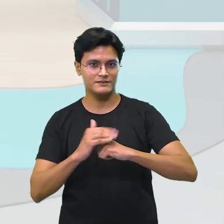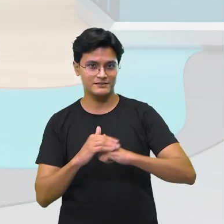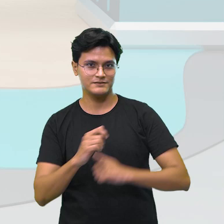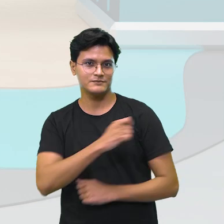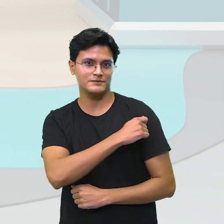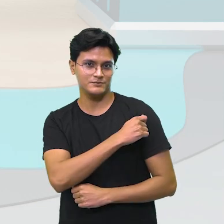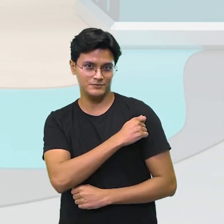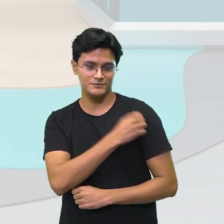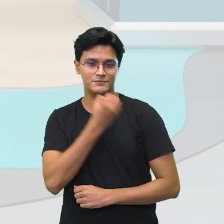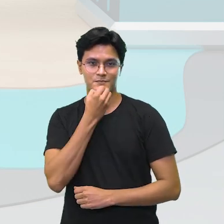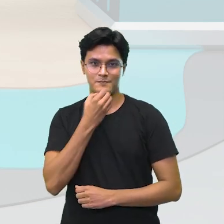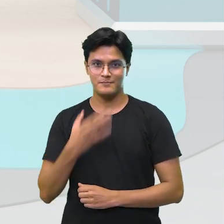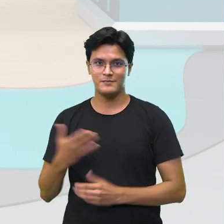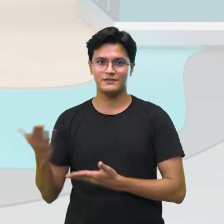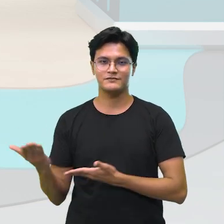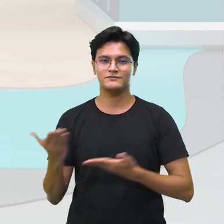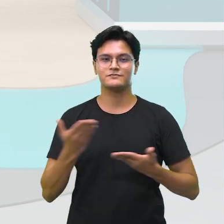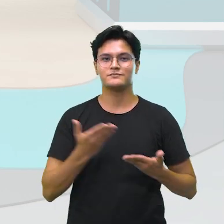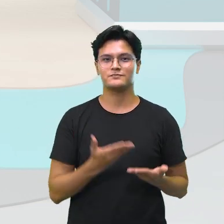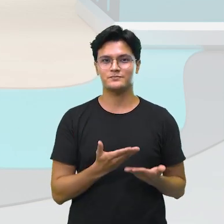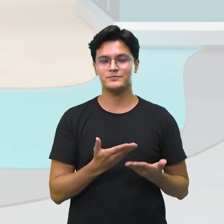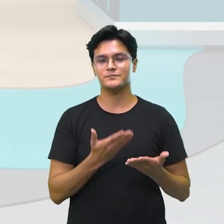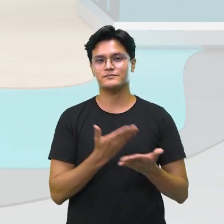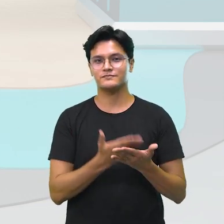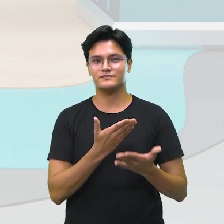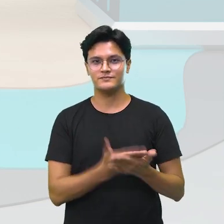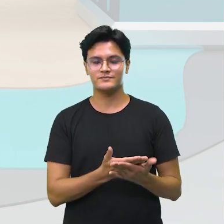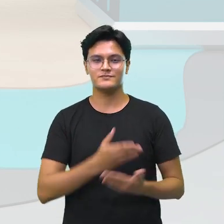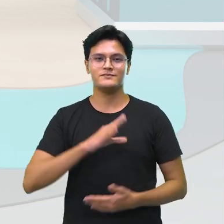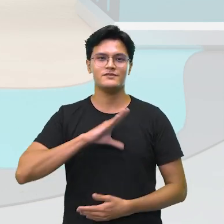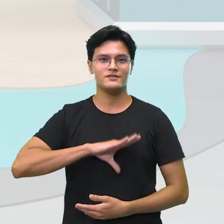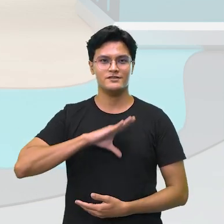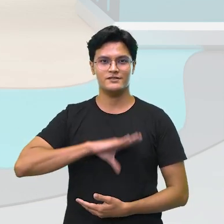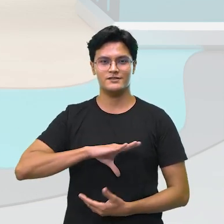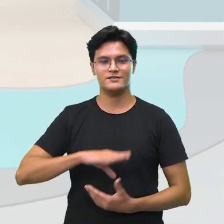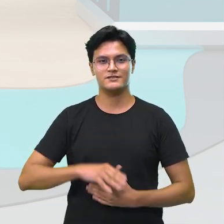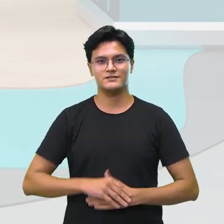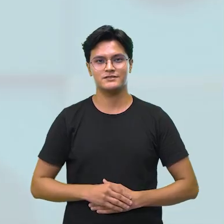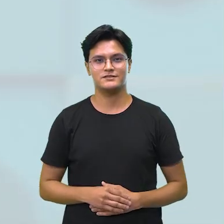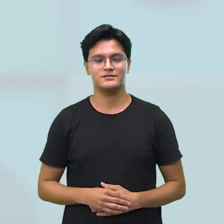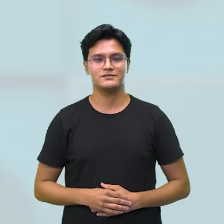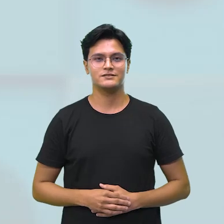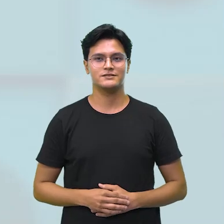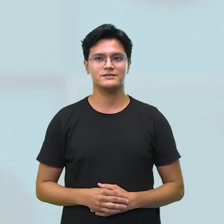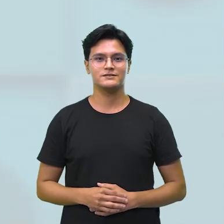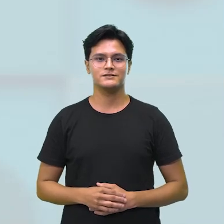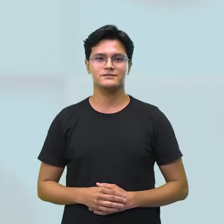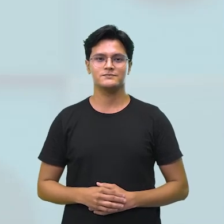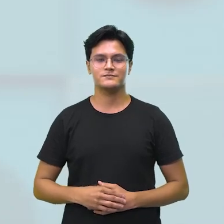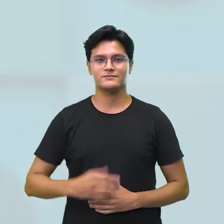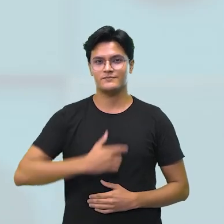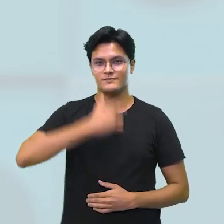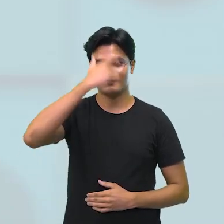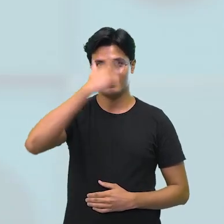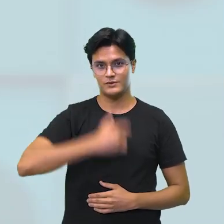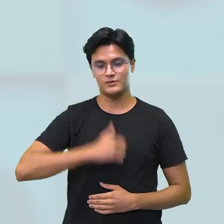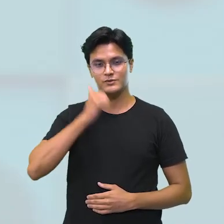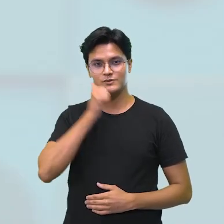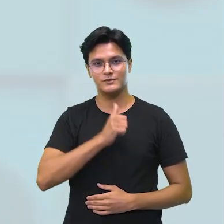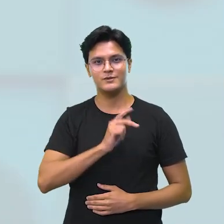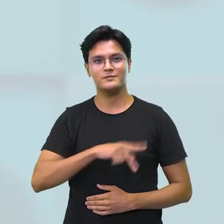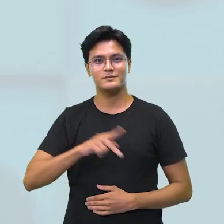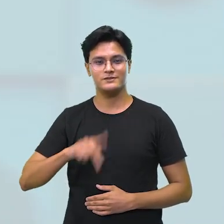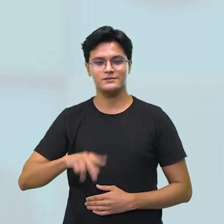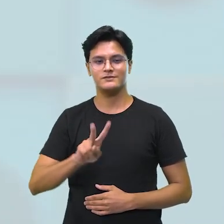alunos, sejam muito bem-vindos à nossa aula de língua portuguesa. Eu sou a